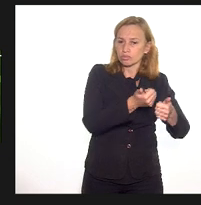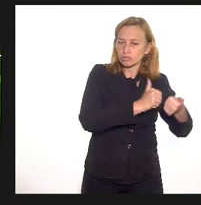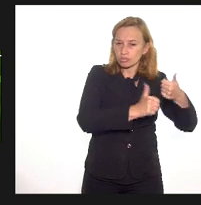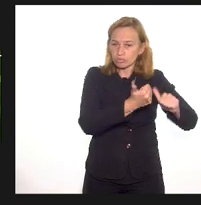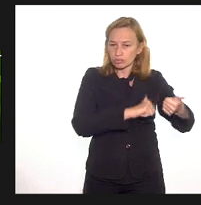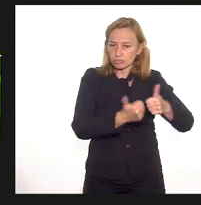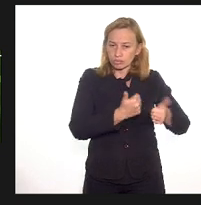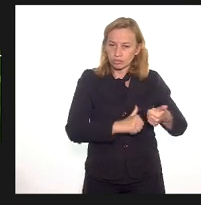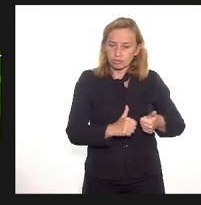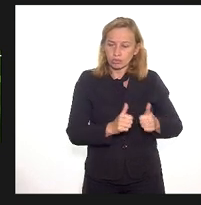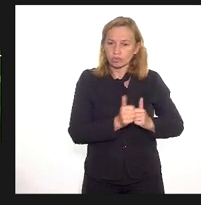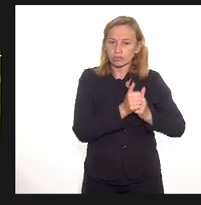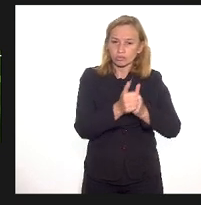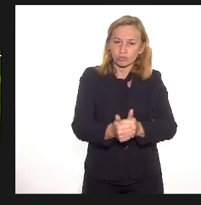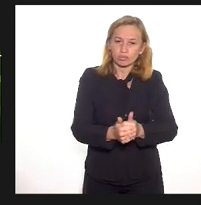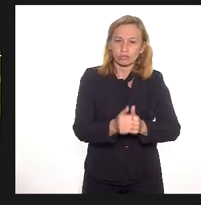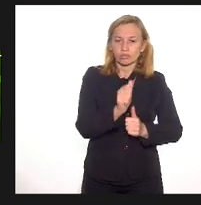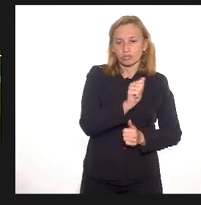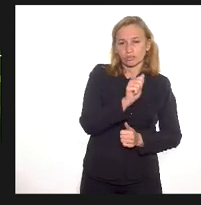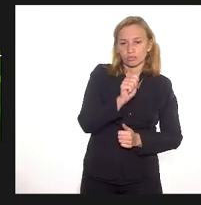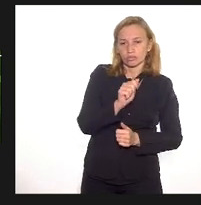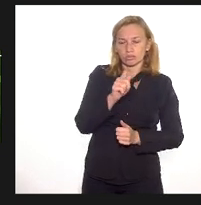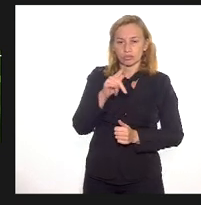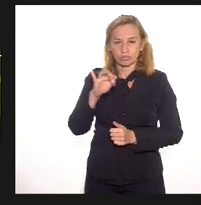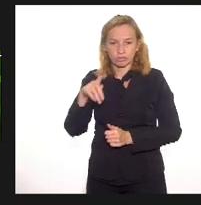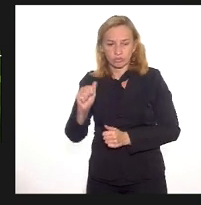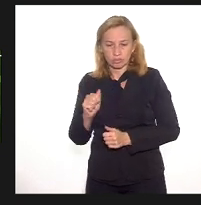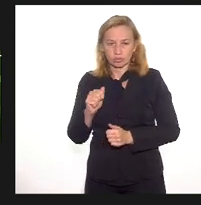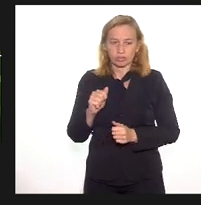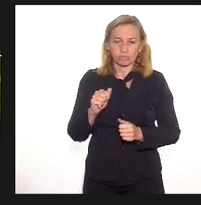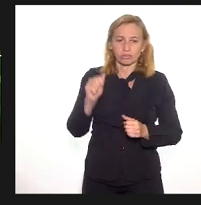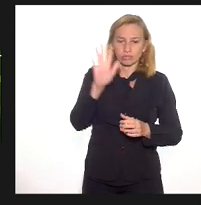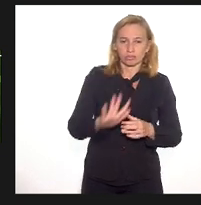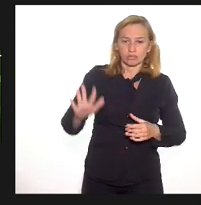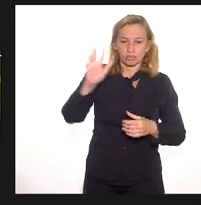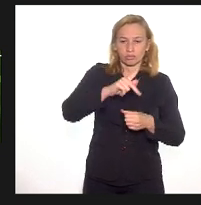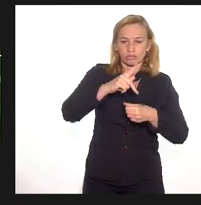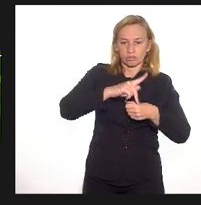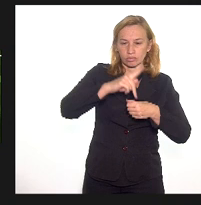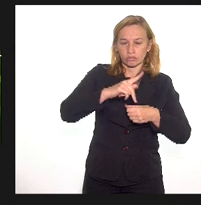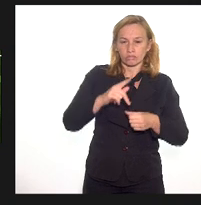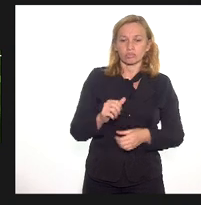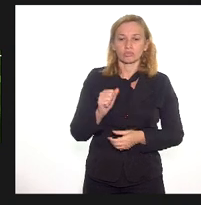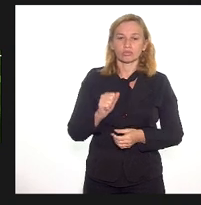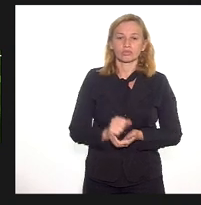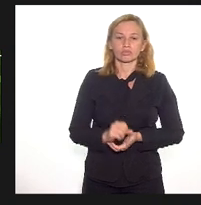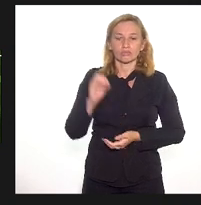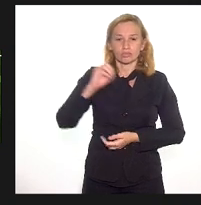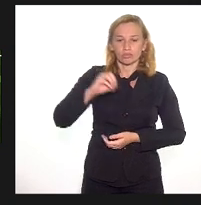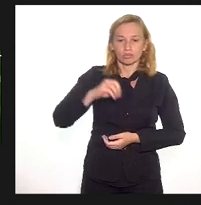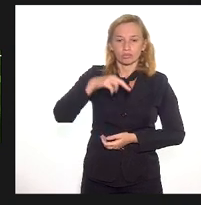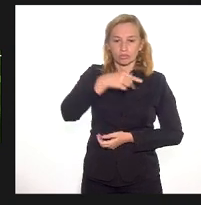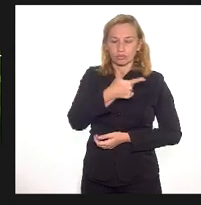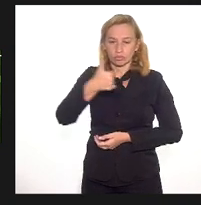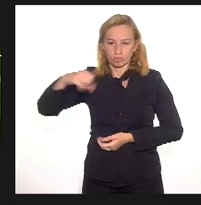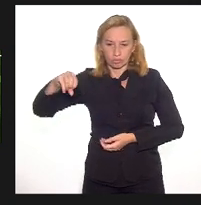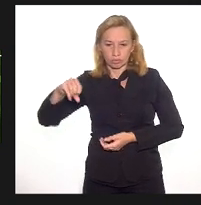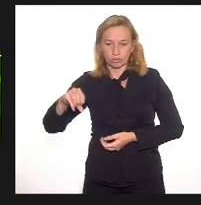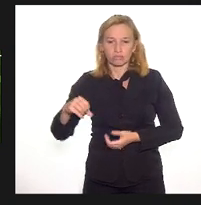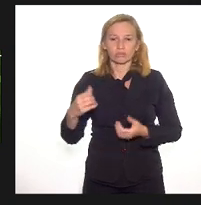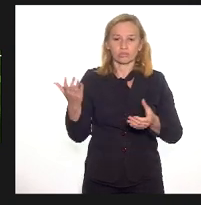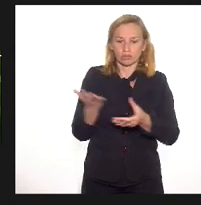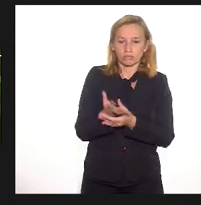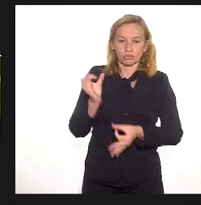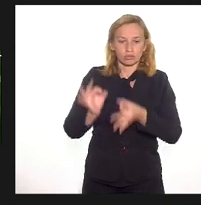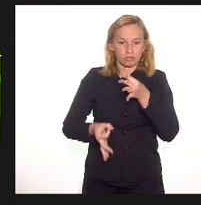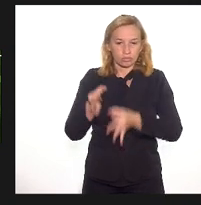até então conduzidas pela Agência Nacional de Petróleo. Em outubro de 2019, nós tivemos o trânsito em julgado no Supremo,